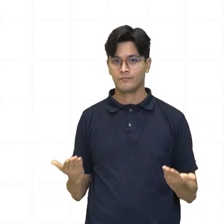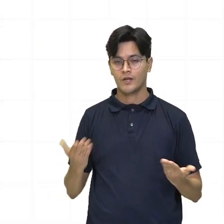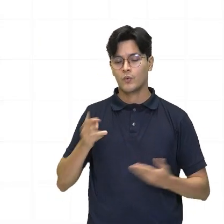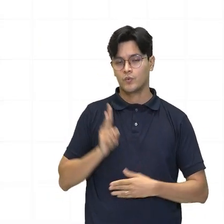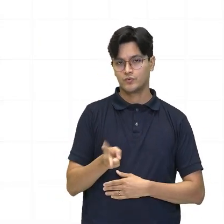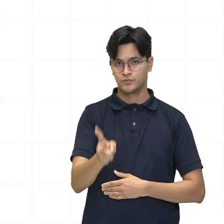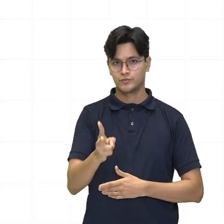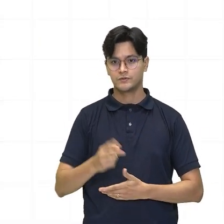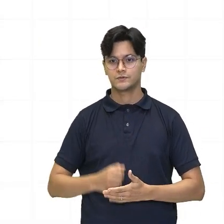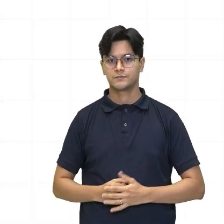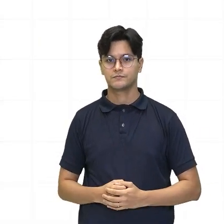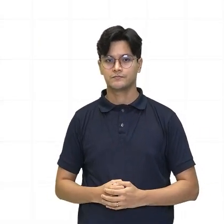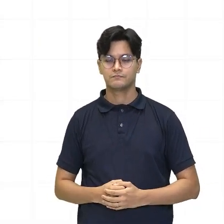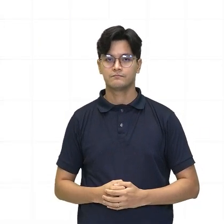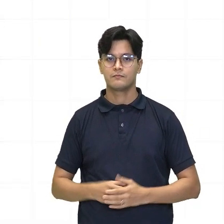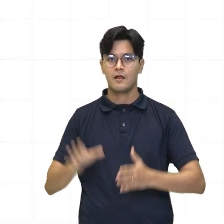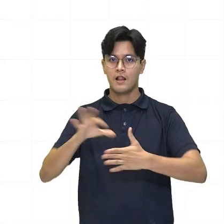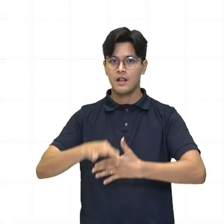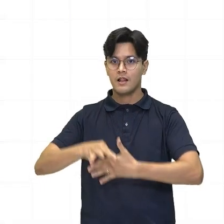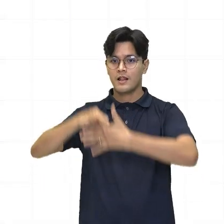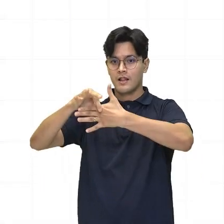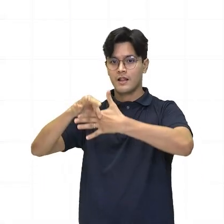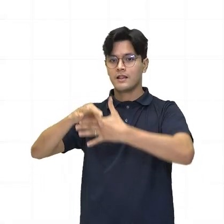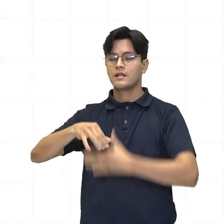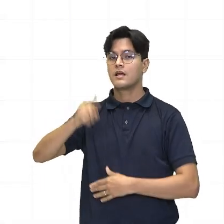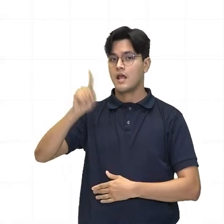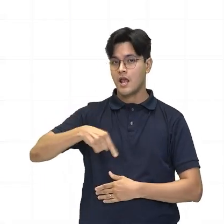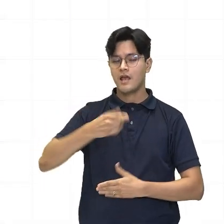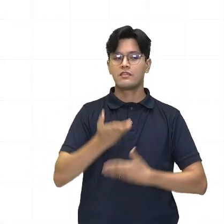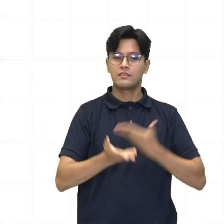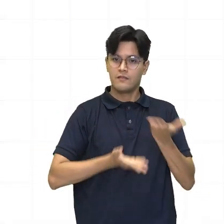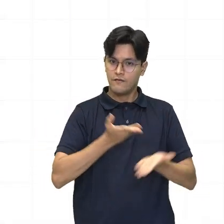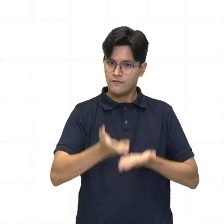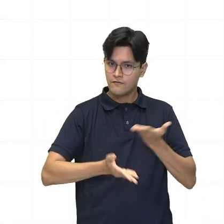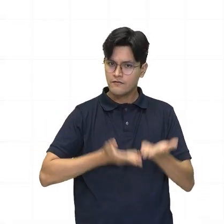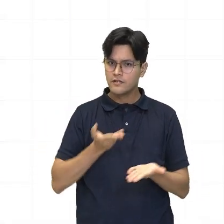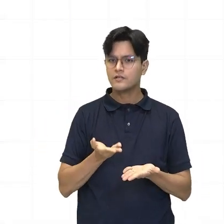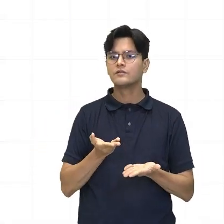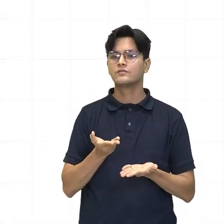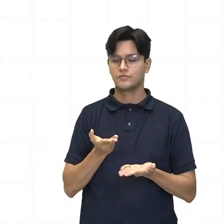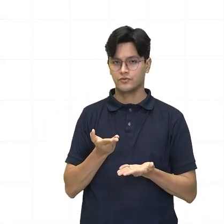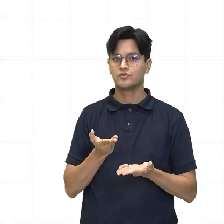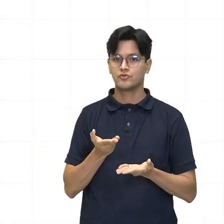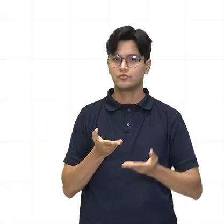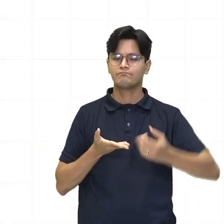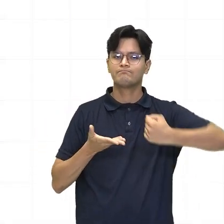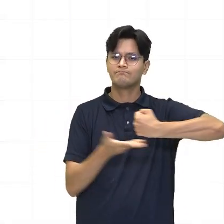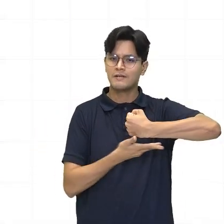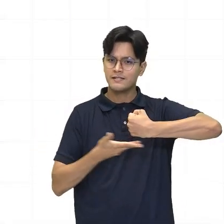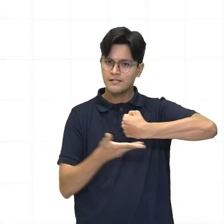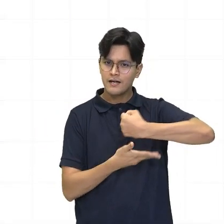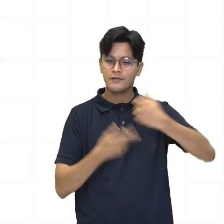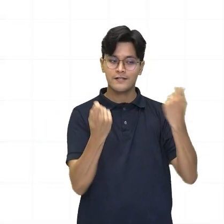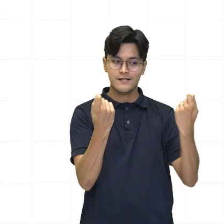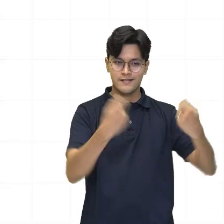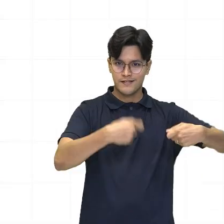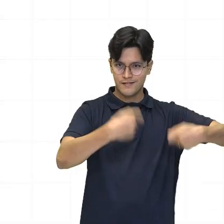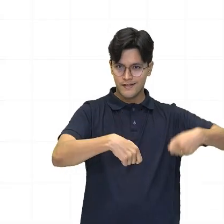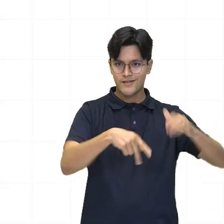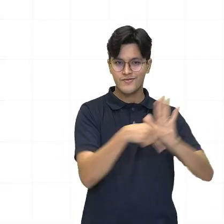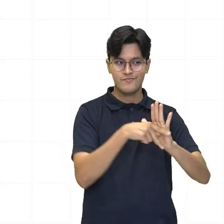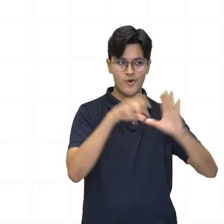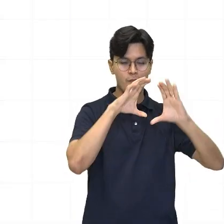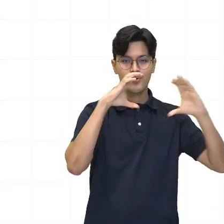A liderança é um serviço que deve ser desenvolvido com base nas necessidades do grupo e no desejo